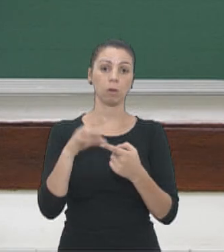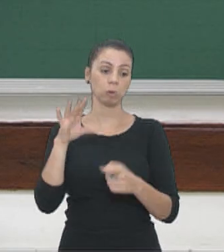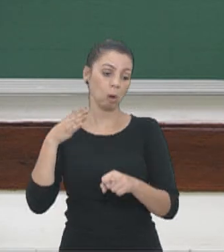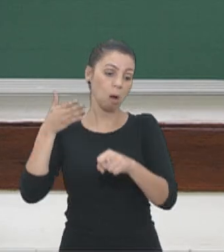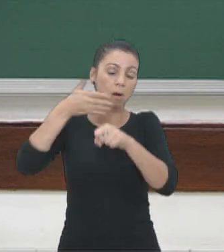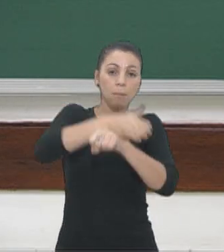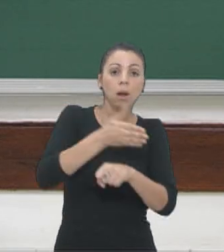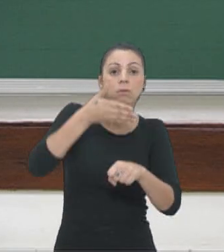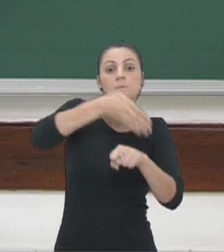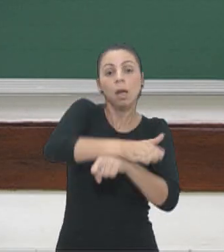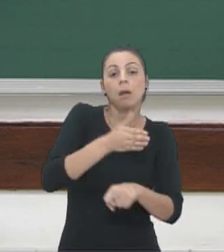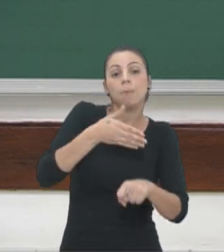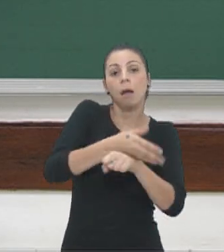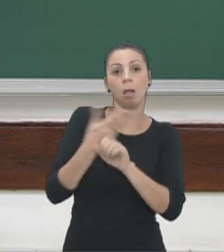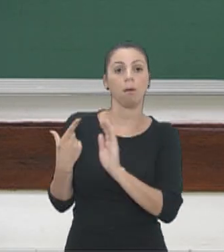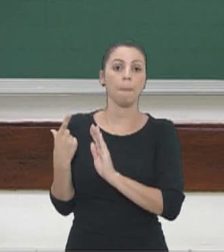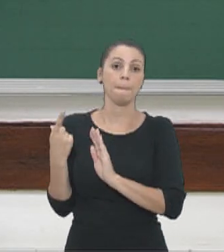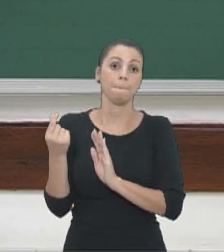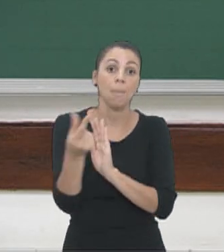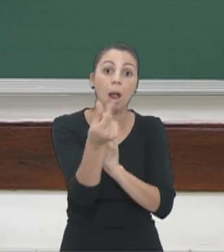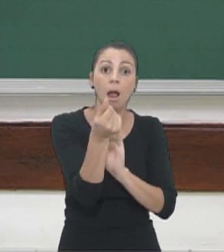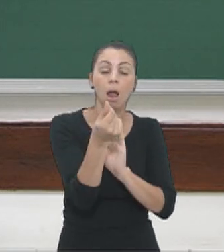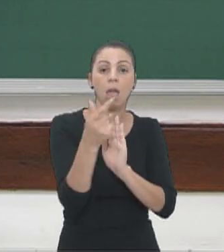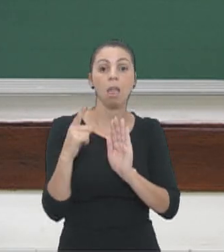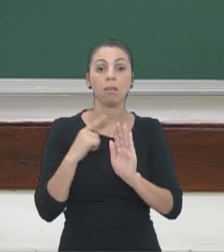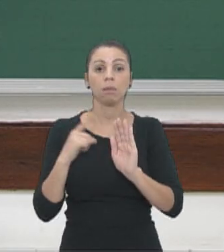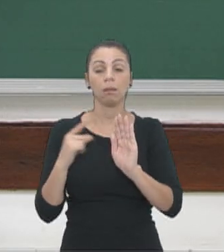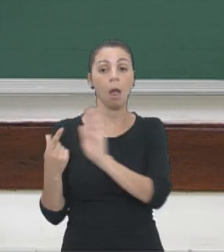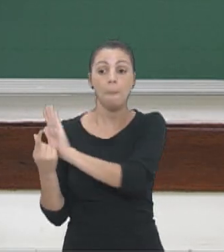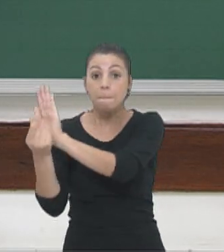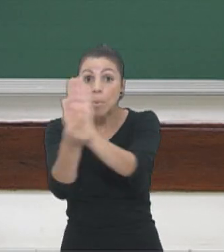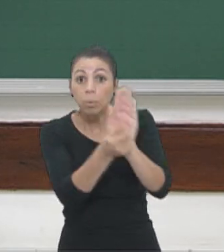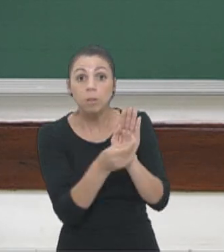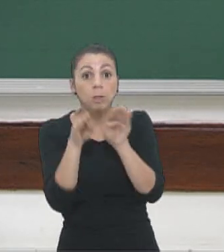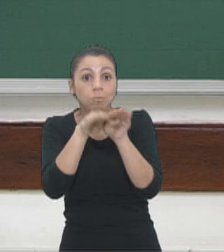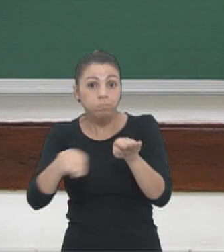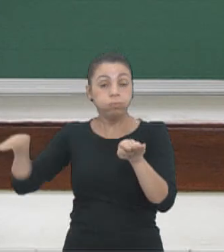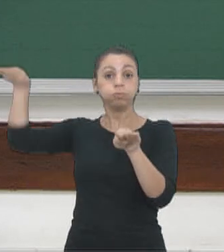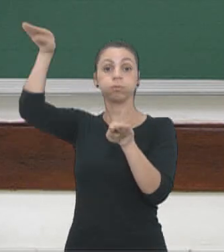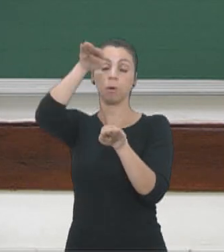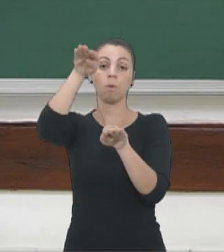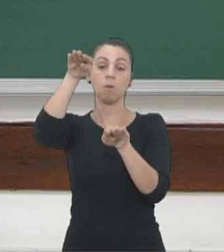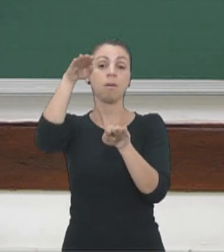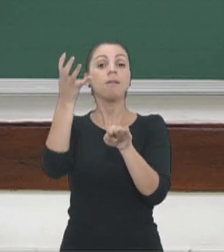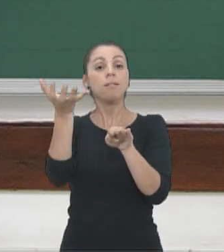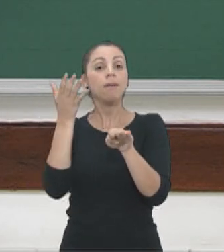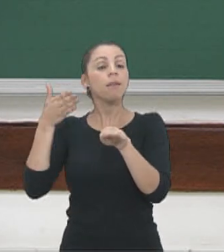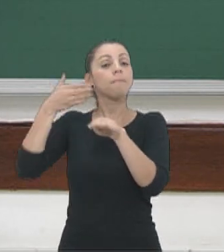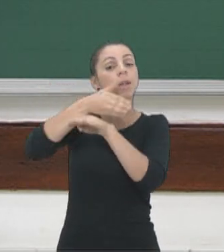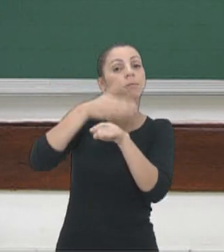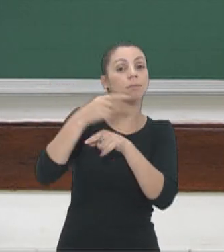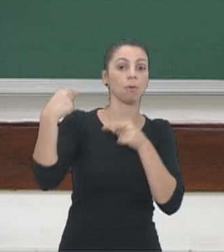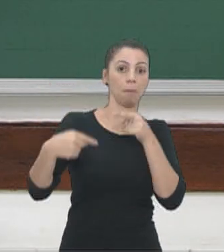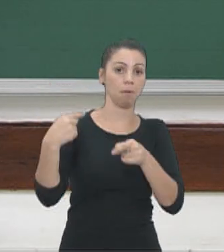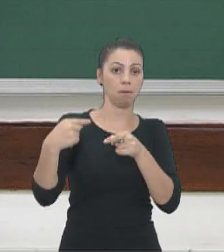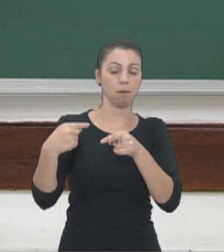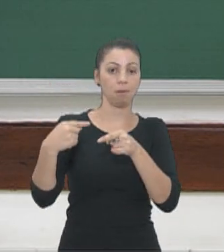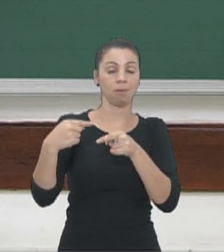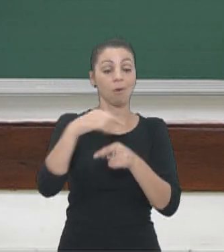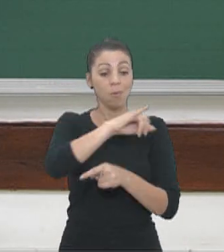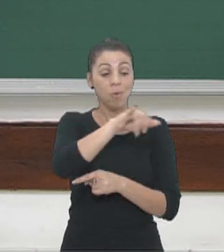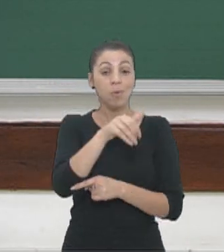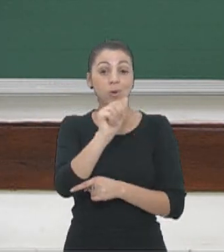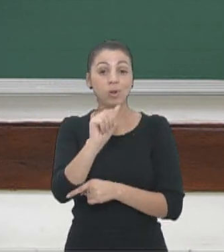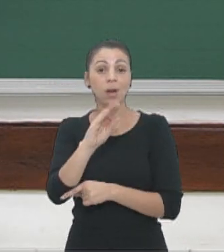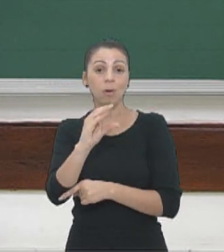terem muito capital, por serem da alta burguesia, querem ter participação política também. Não é o caso. Então, os jacobinos